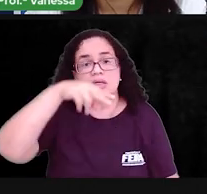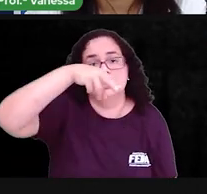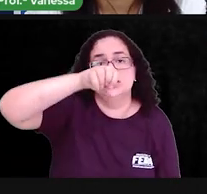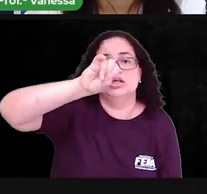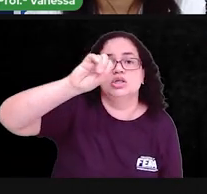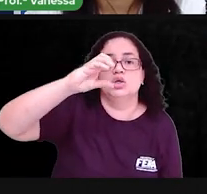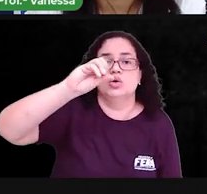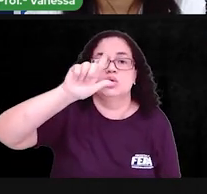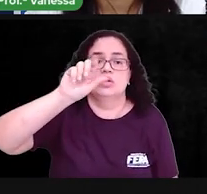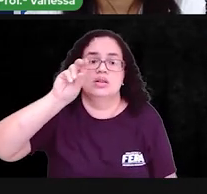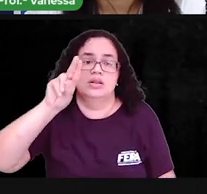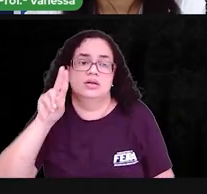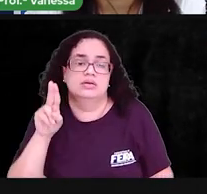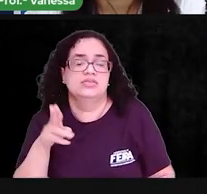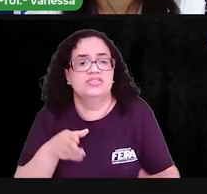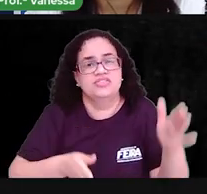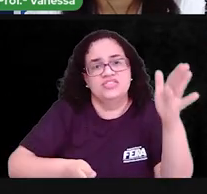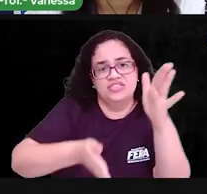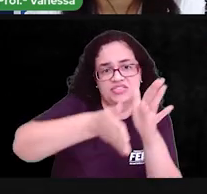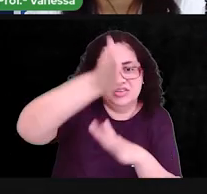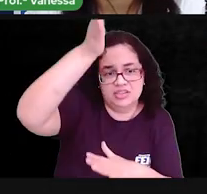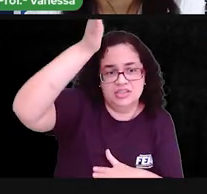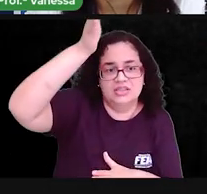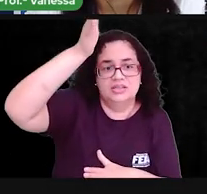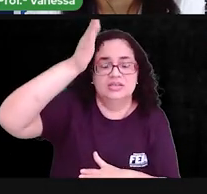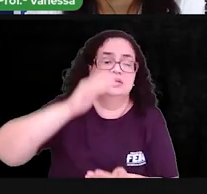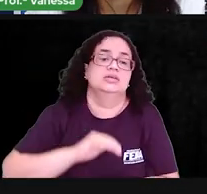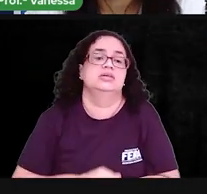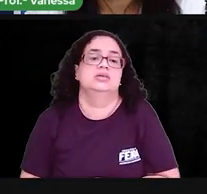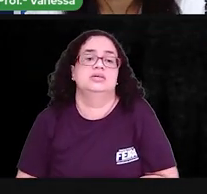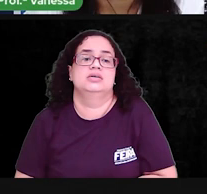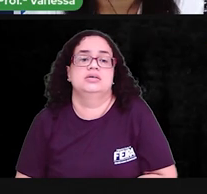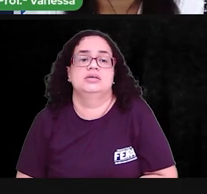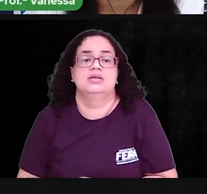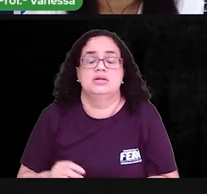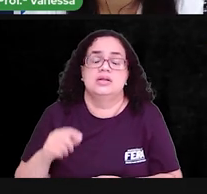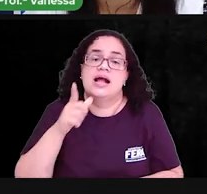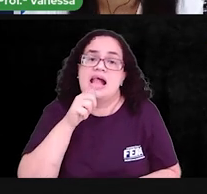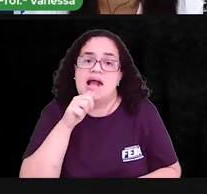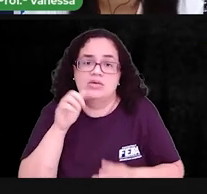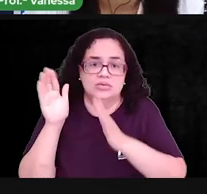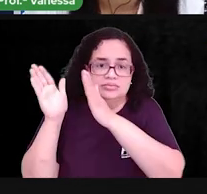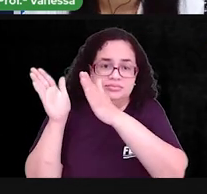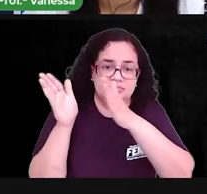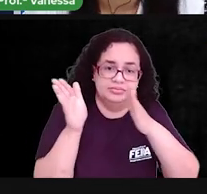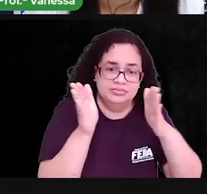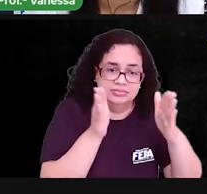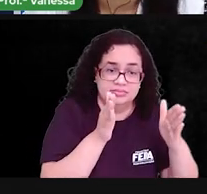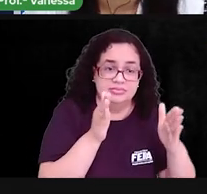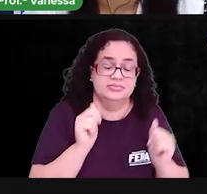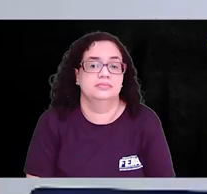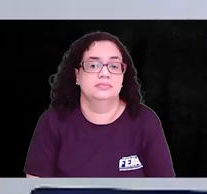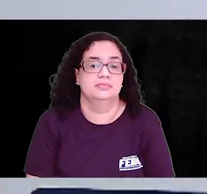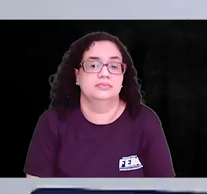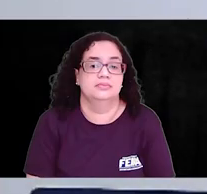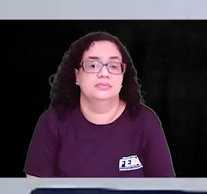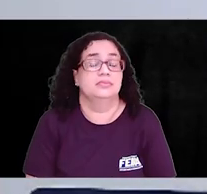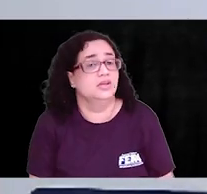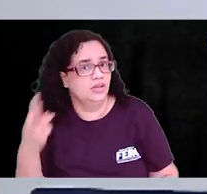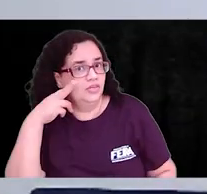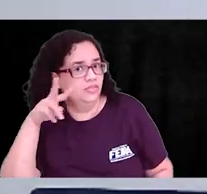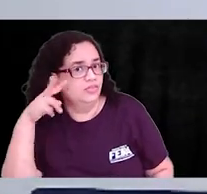ouvir a tempo sobre as incríveis viagens uso e um constante ciclo da água já